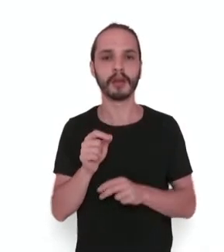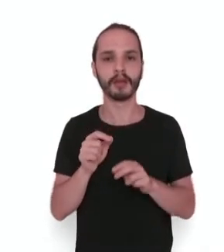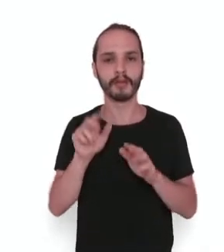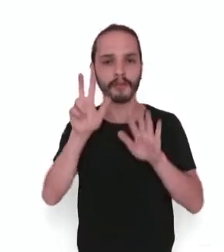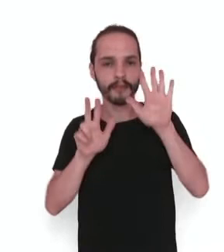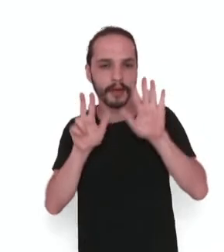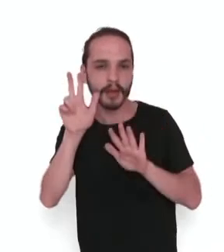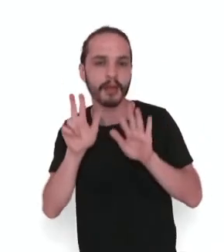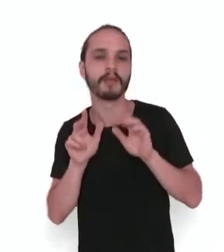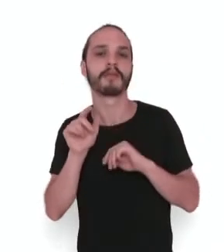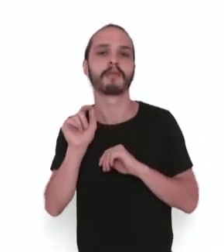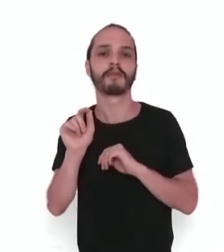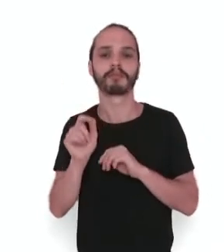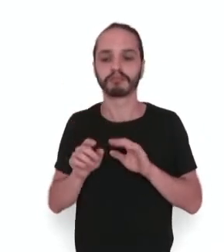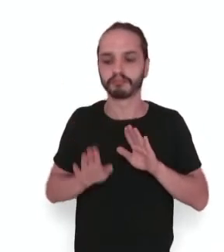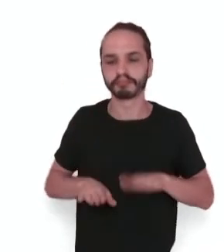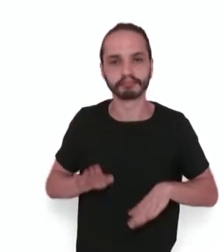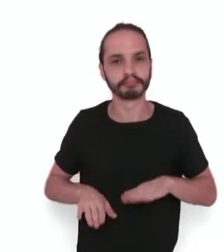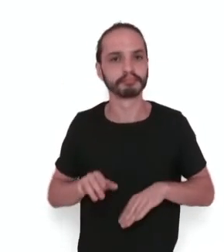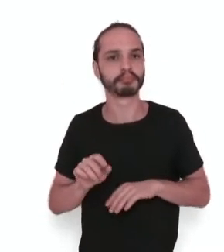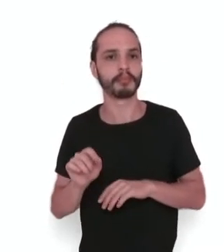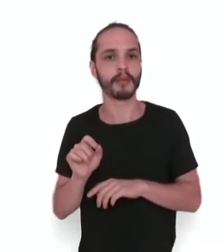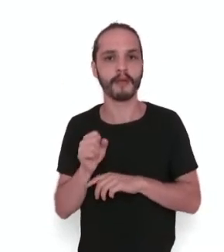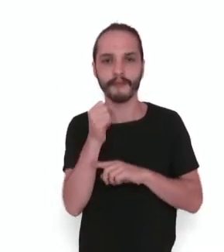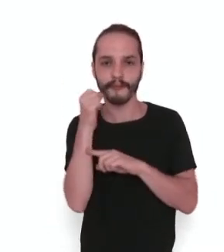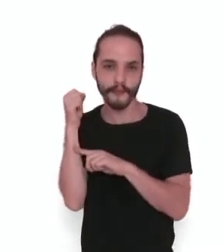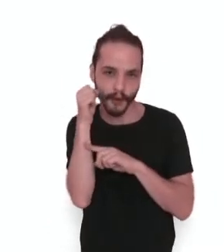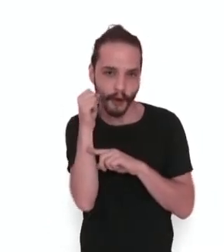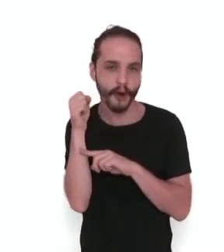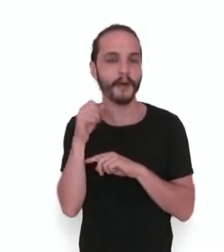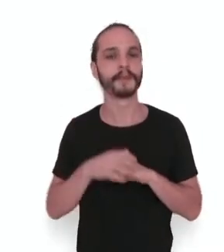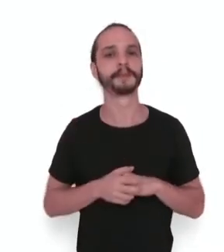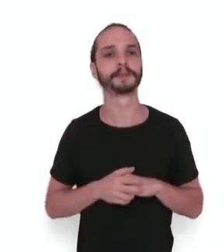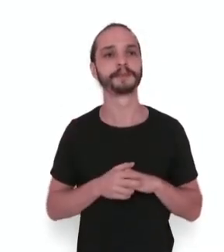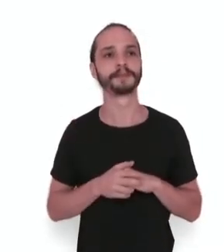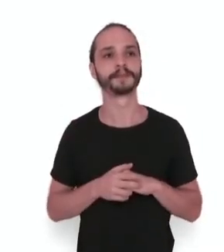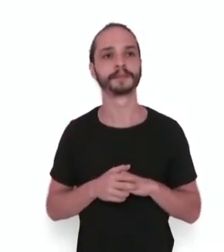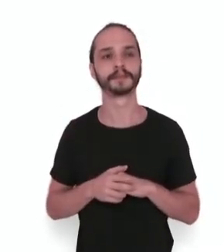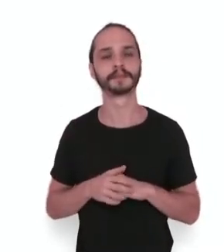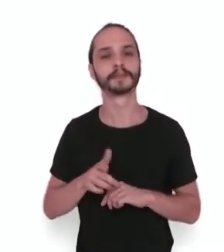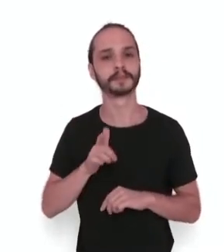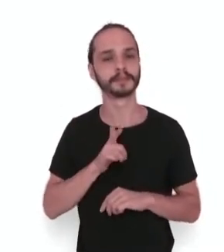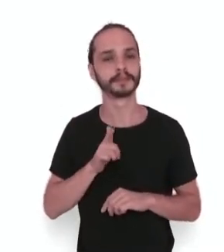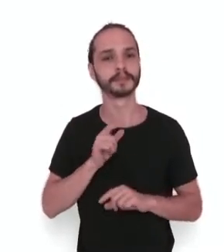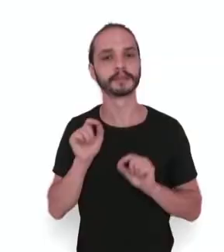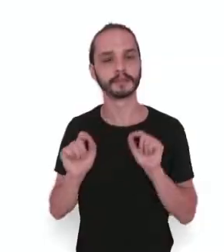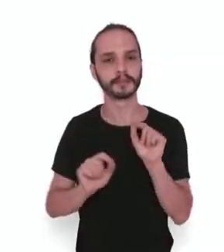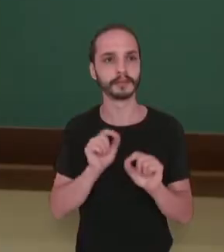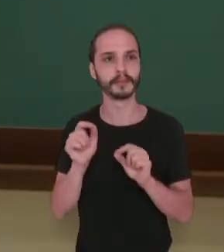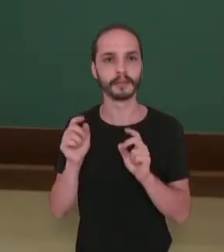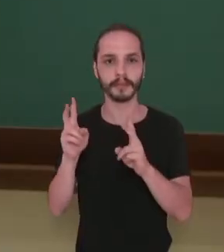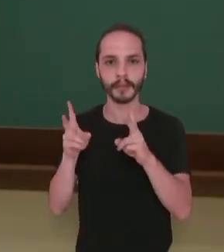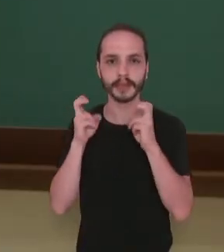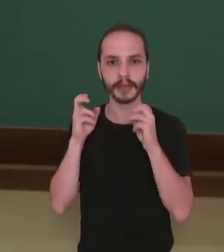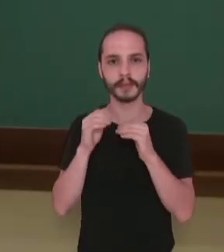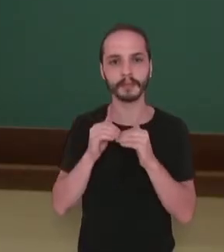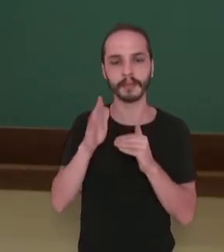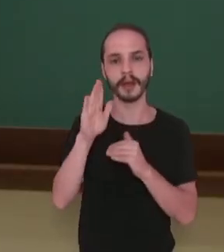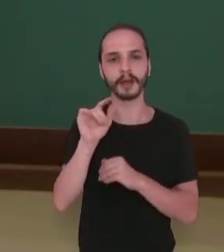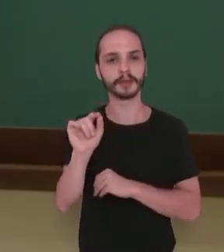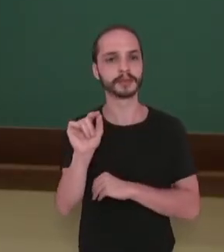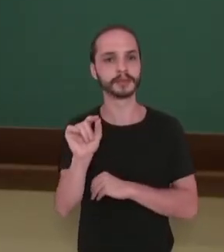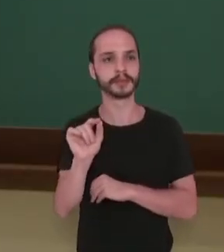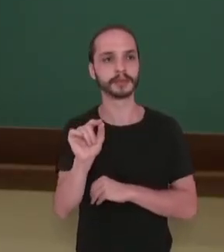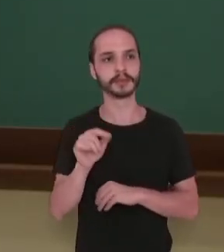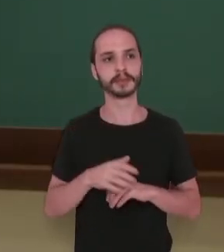o maracatu e o forró, né? A gente consegue perceber mais ali, por exemplo, nas